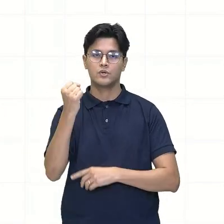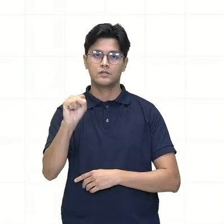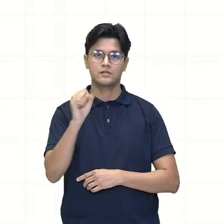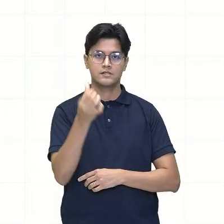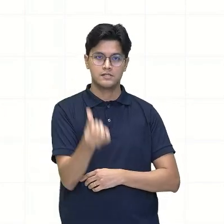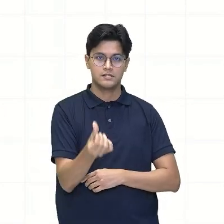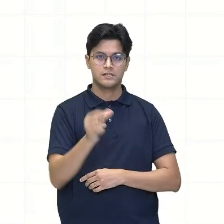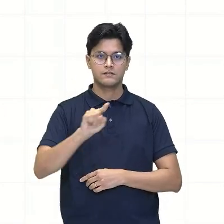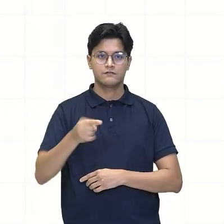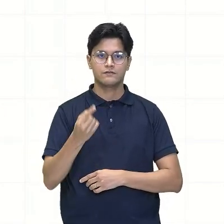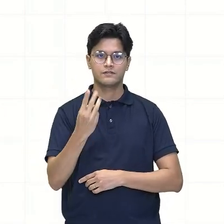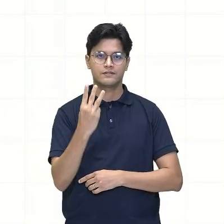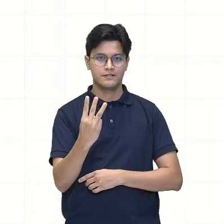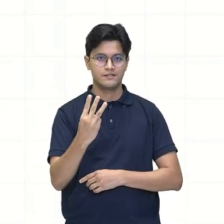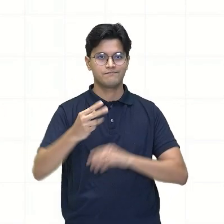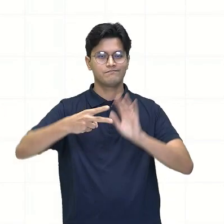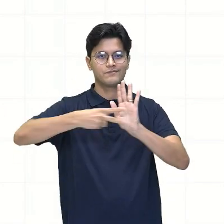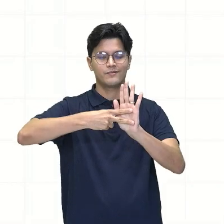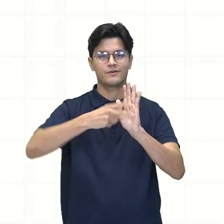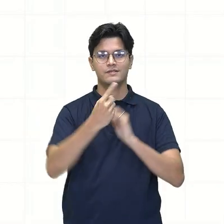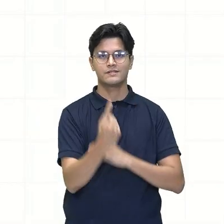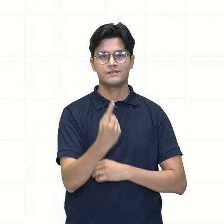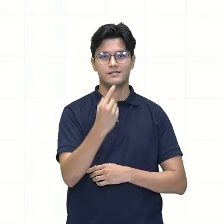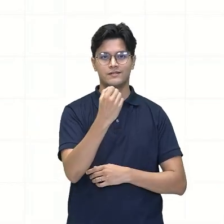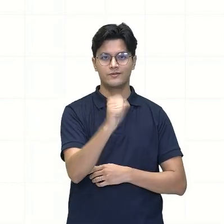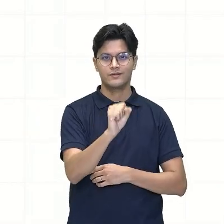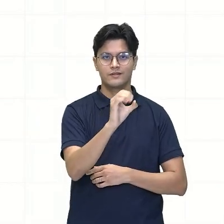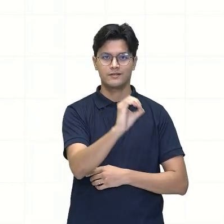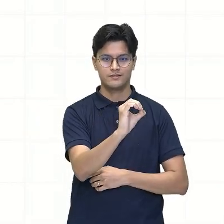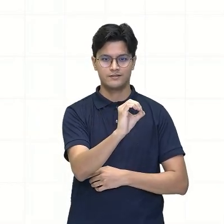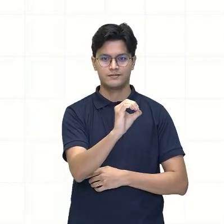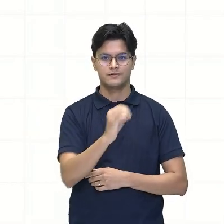86,3, igual a 180.